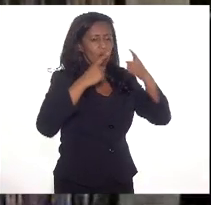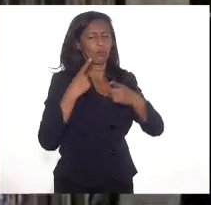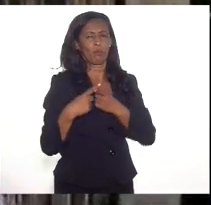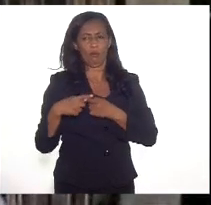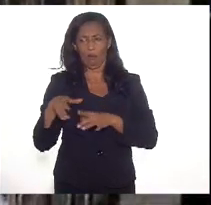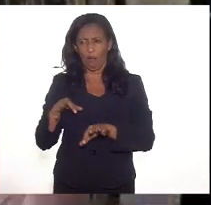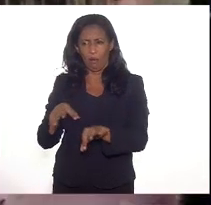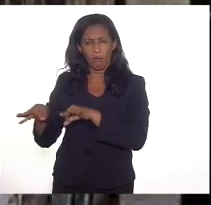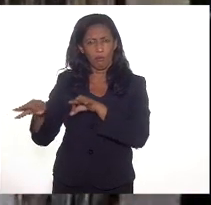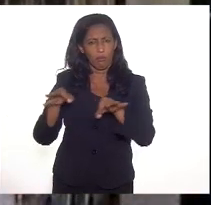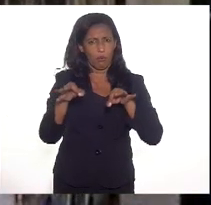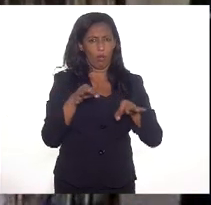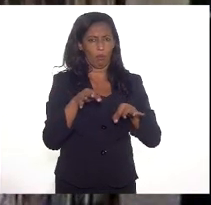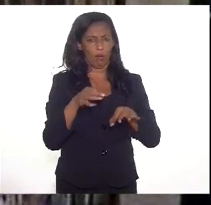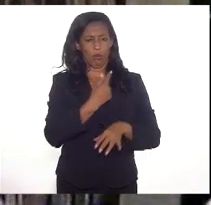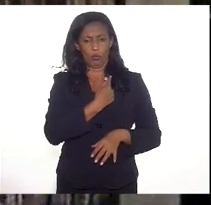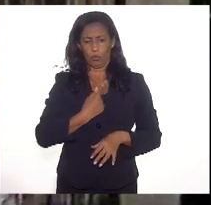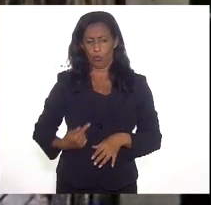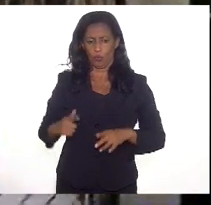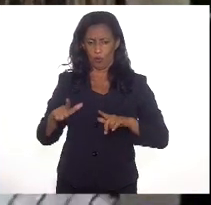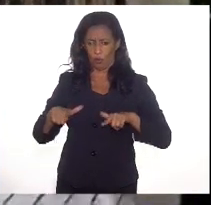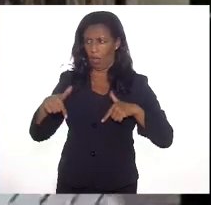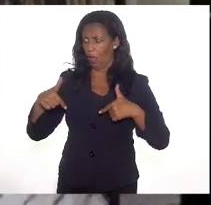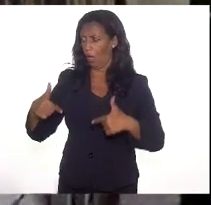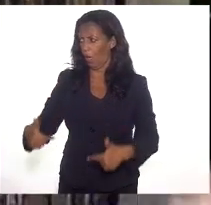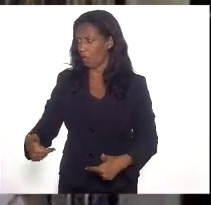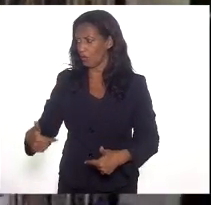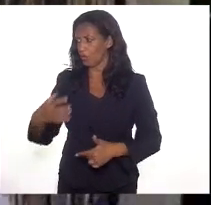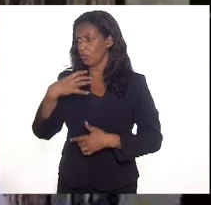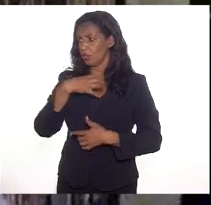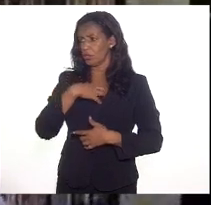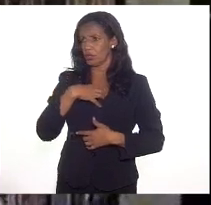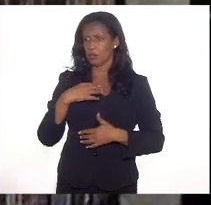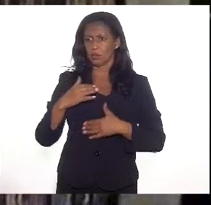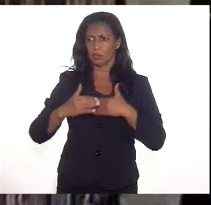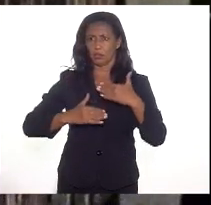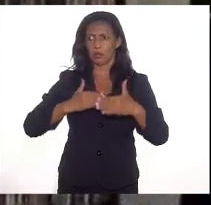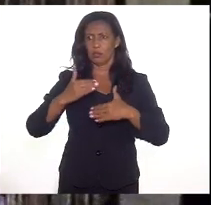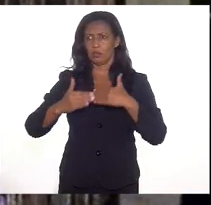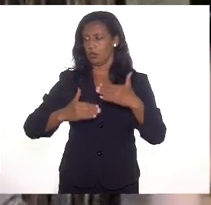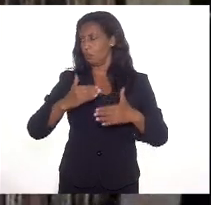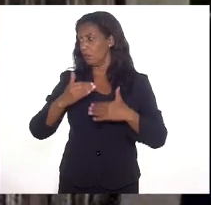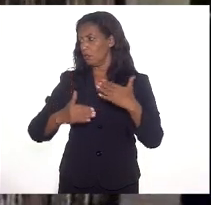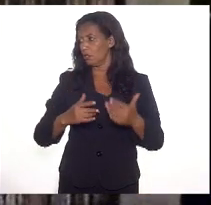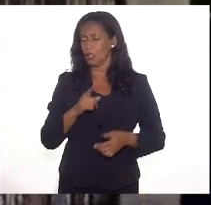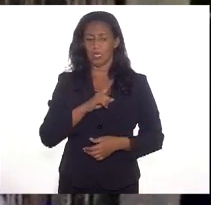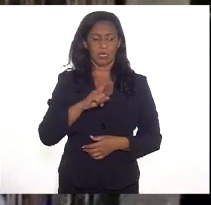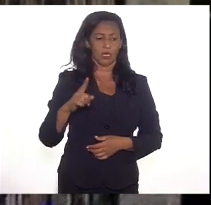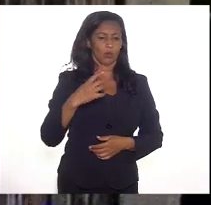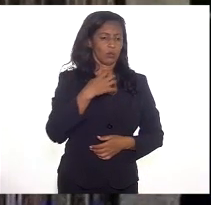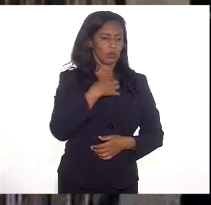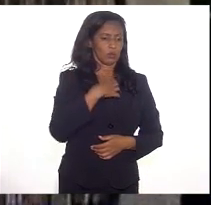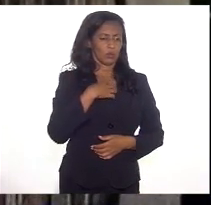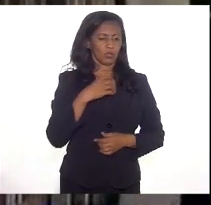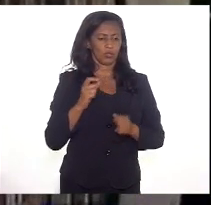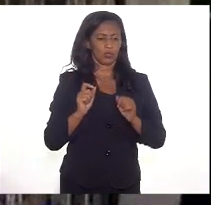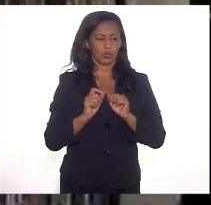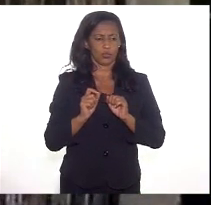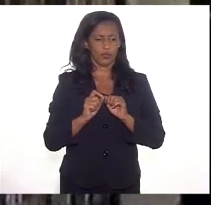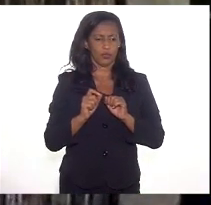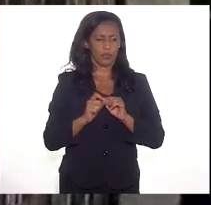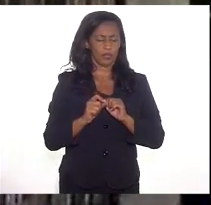como o governo age é no sentido de ampliar as desigualdades e não no sentido de fazer com